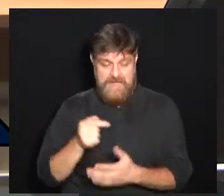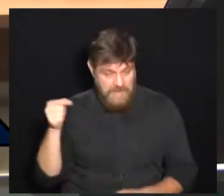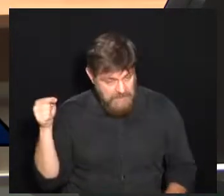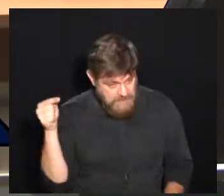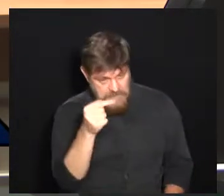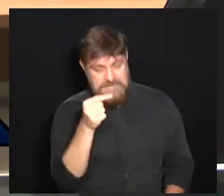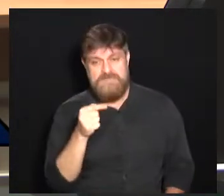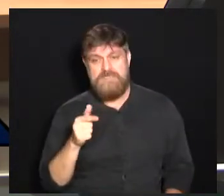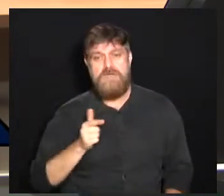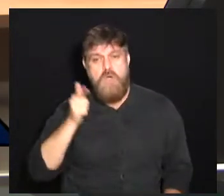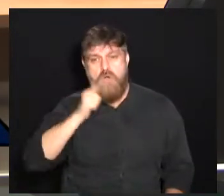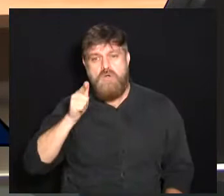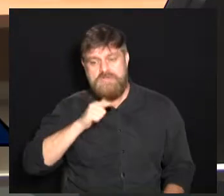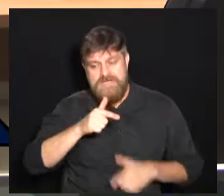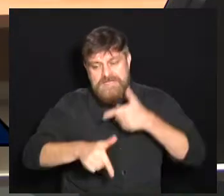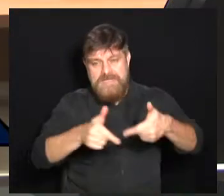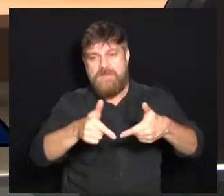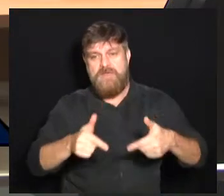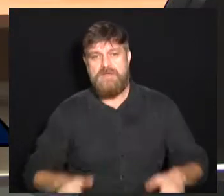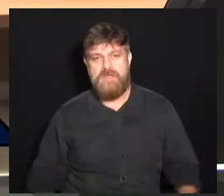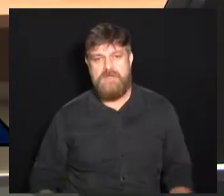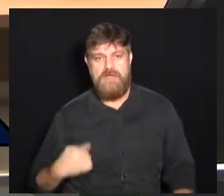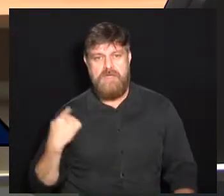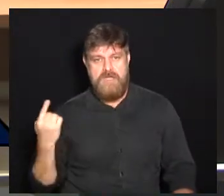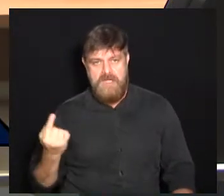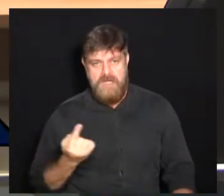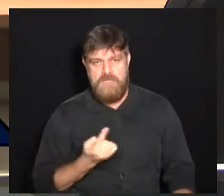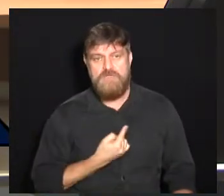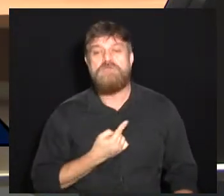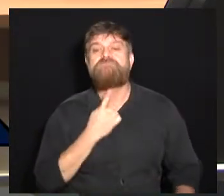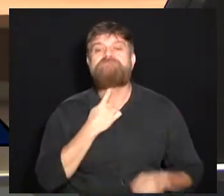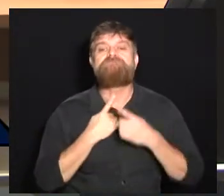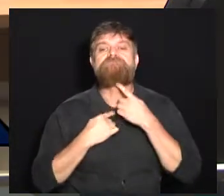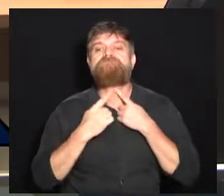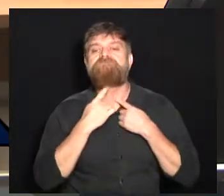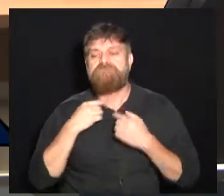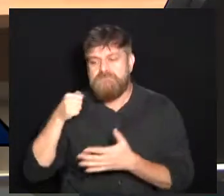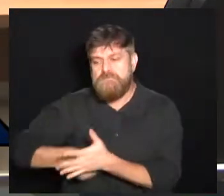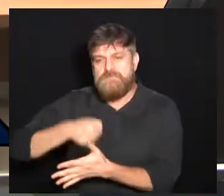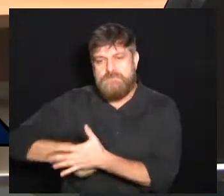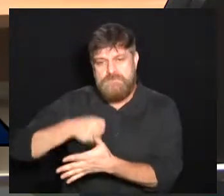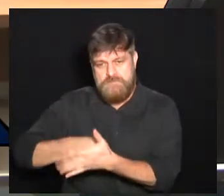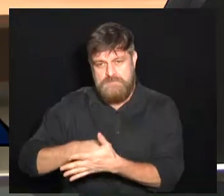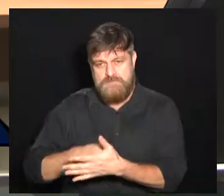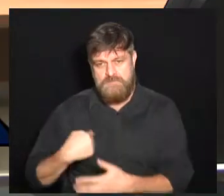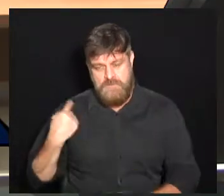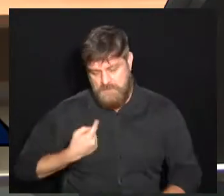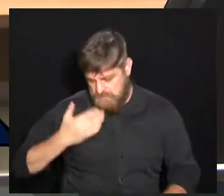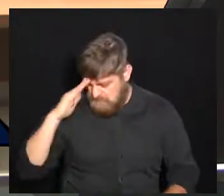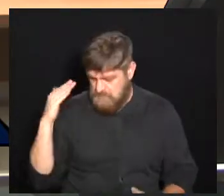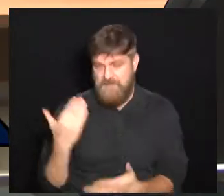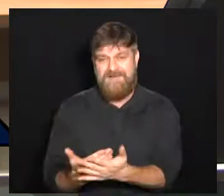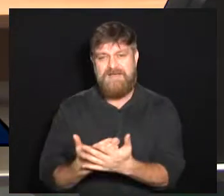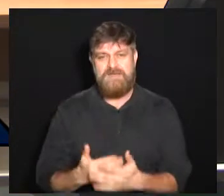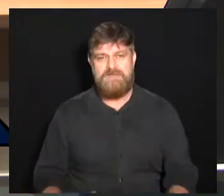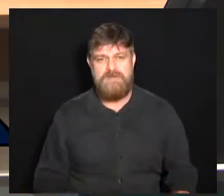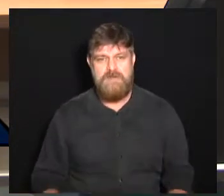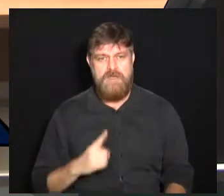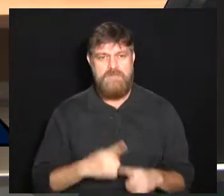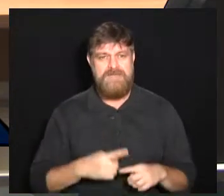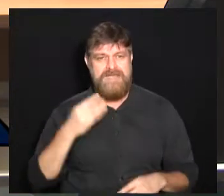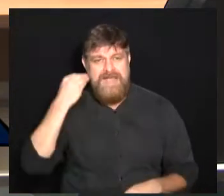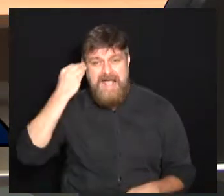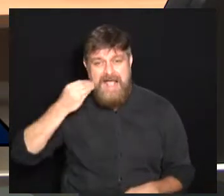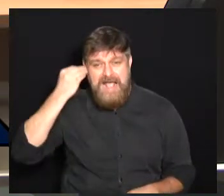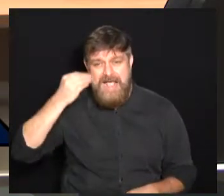público para poder estar atuando. Essa é a nossa defesa, e é nisso que nós brigamos, porque a